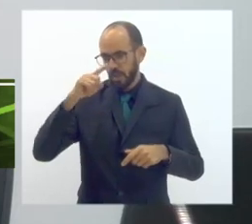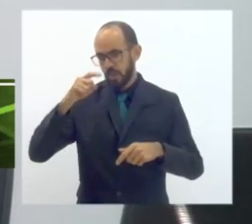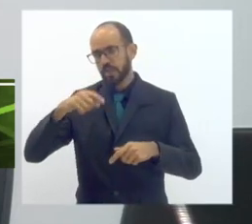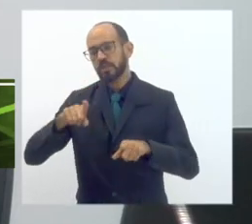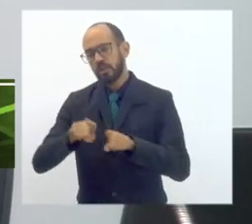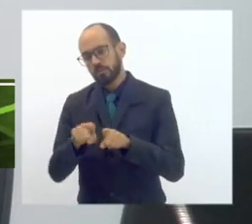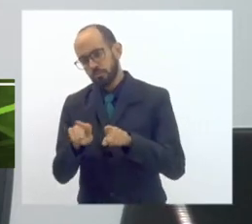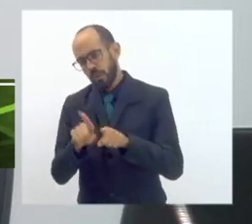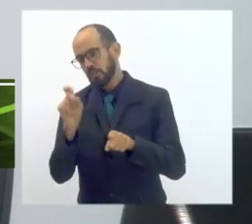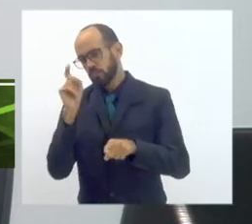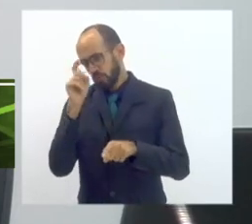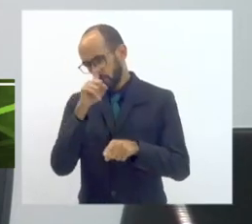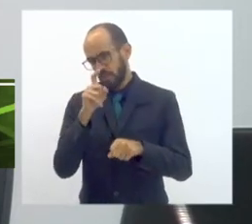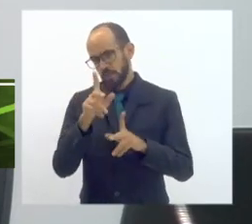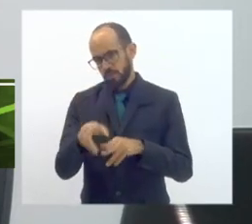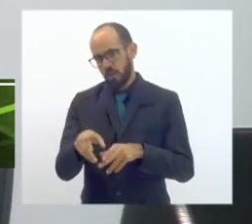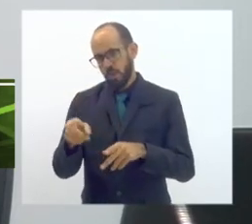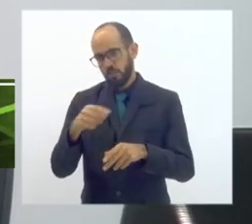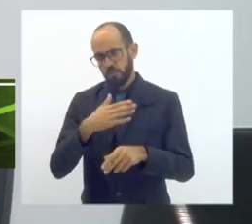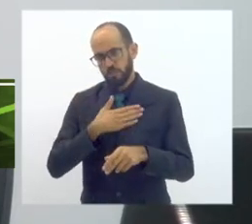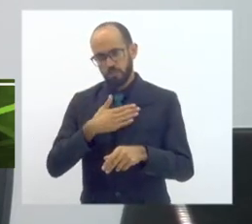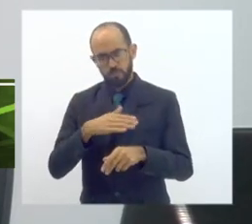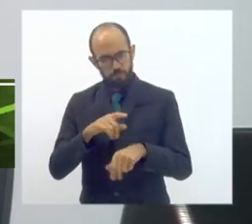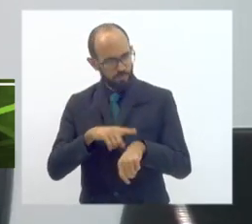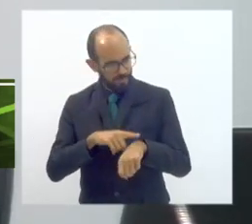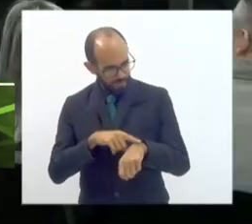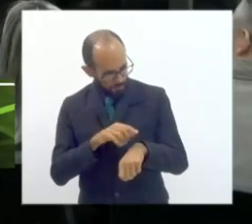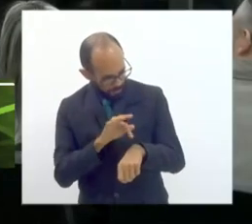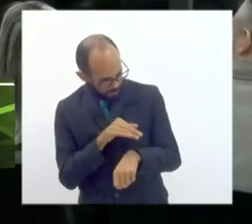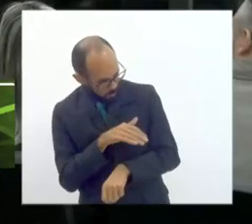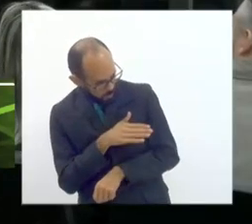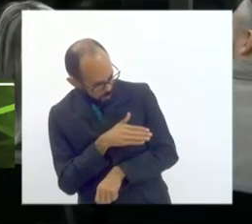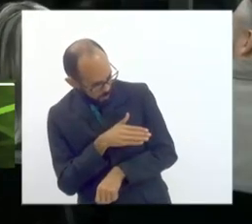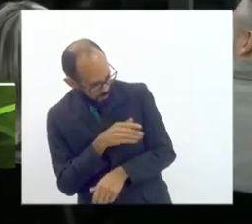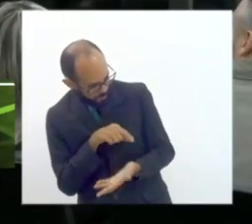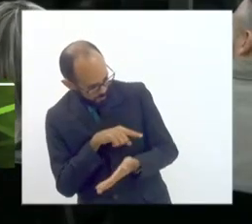nós temos. Então, precisamos. Meu tempo acabou?